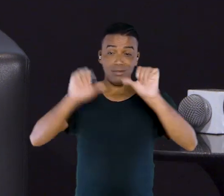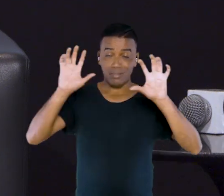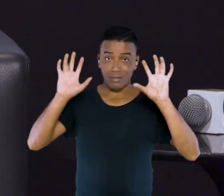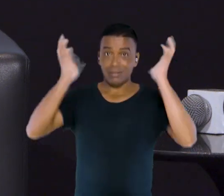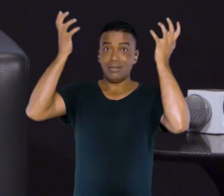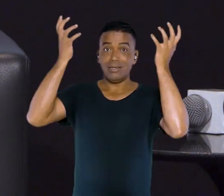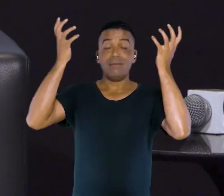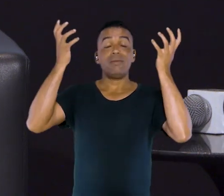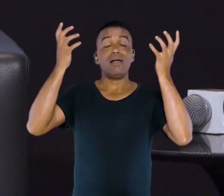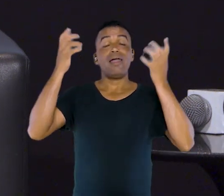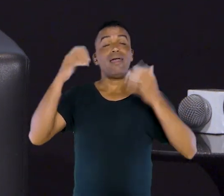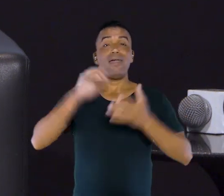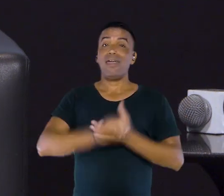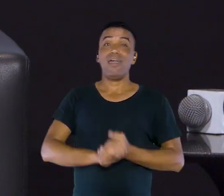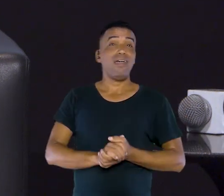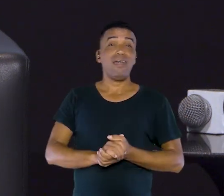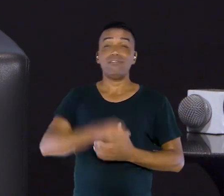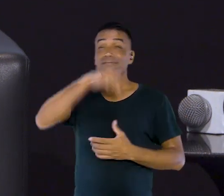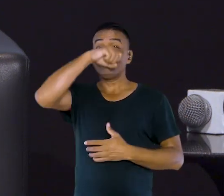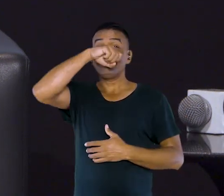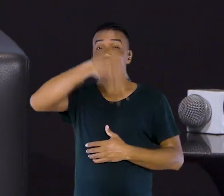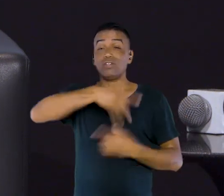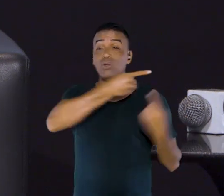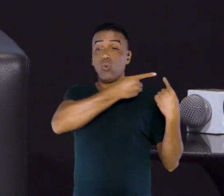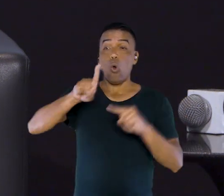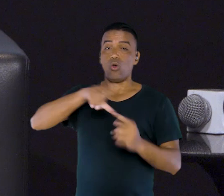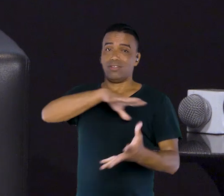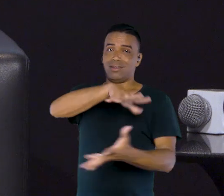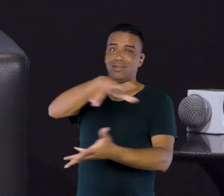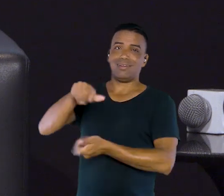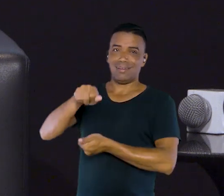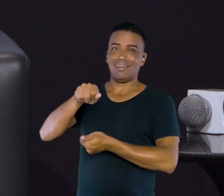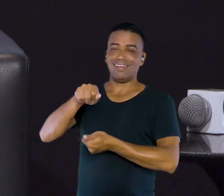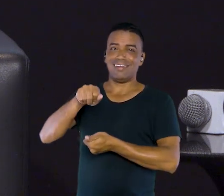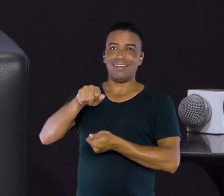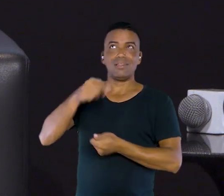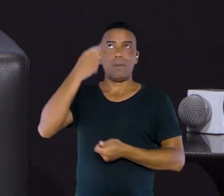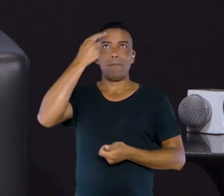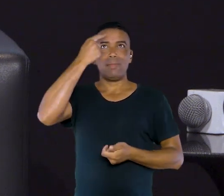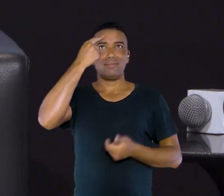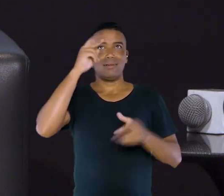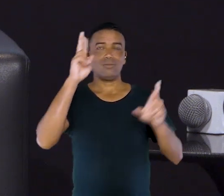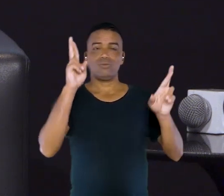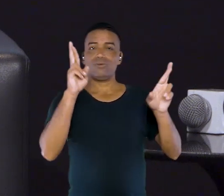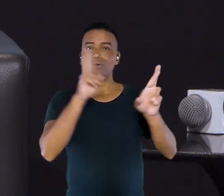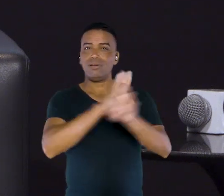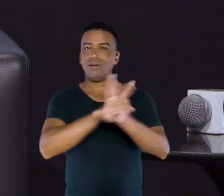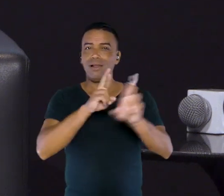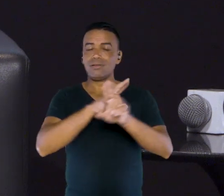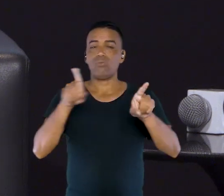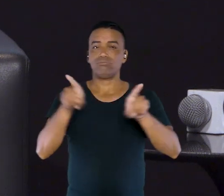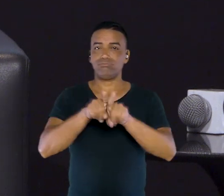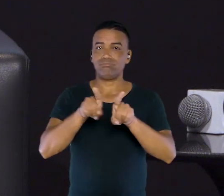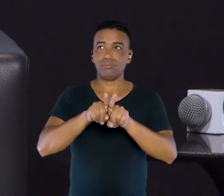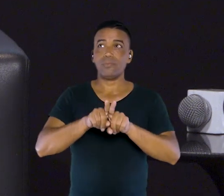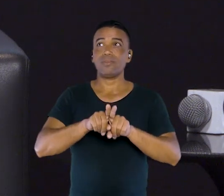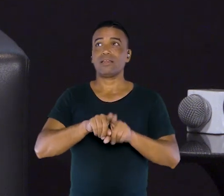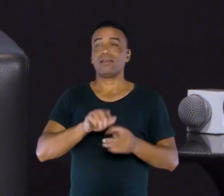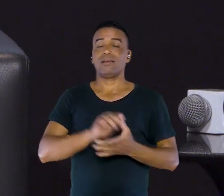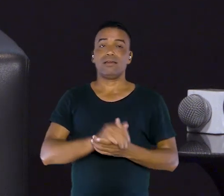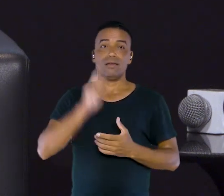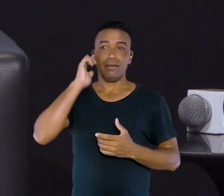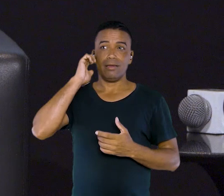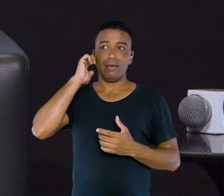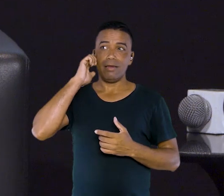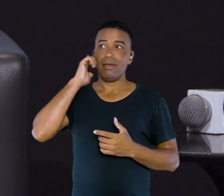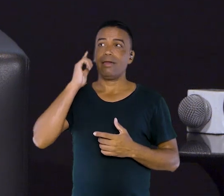dá através de uma violência, de um abuso, né? E aí, pensando essas relações também de que